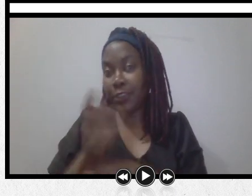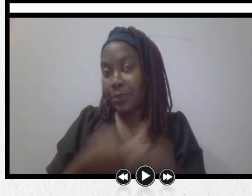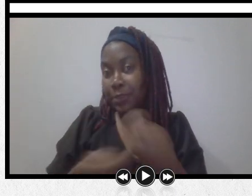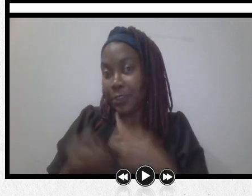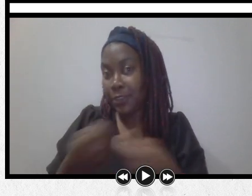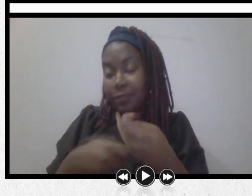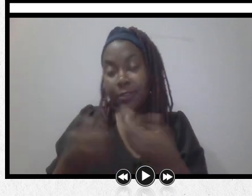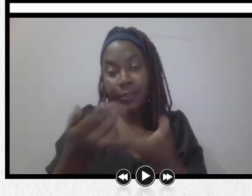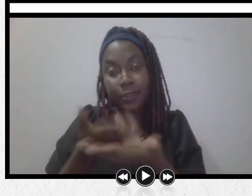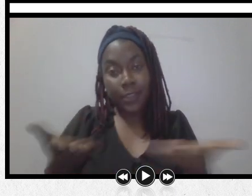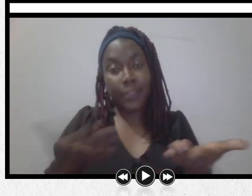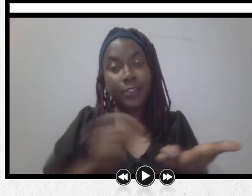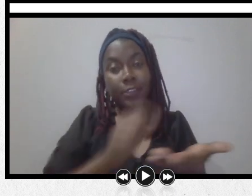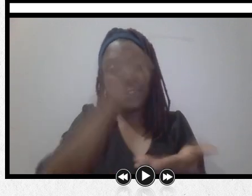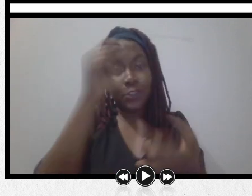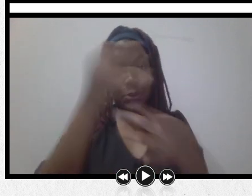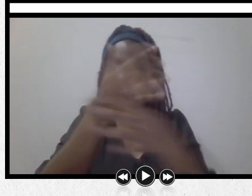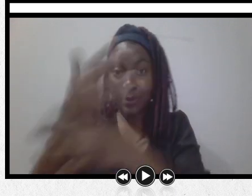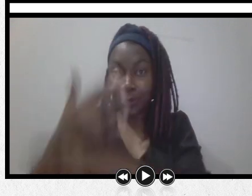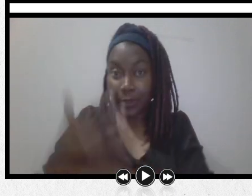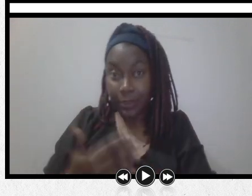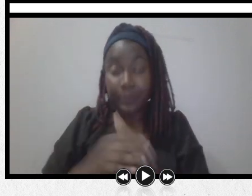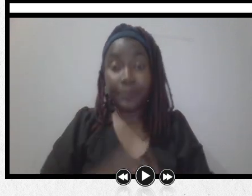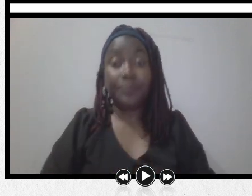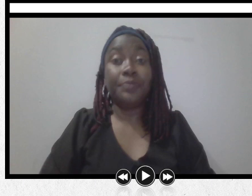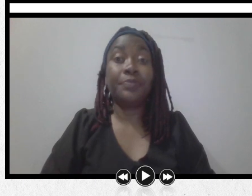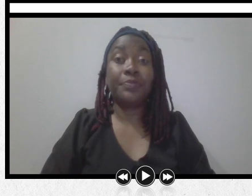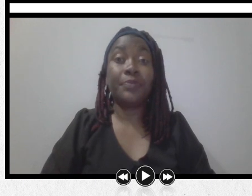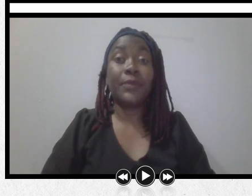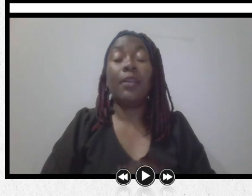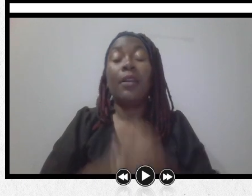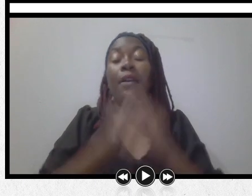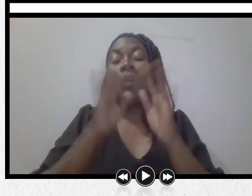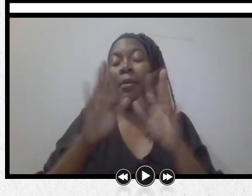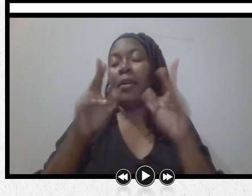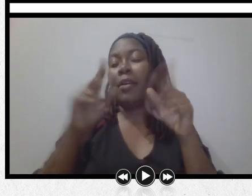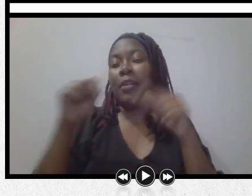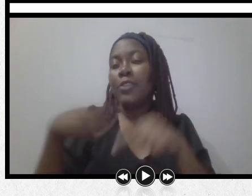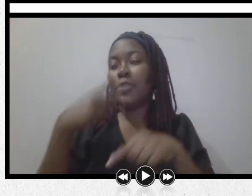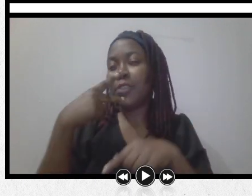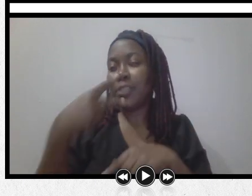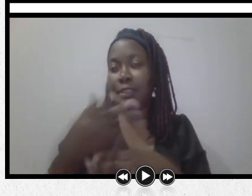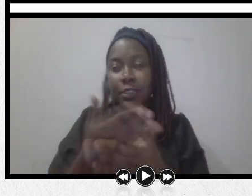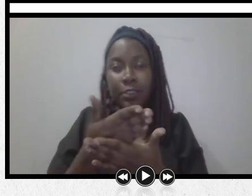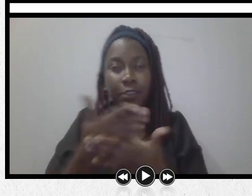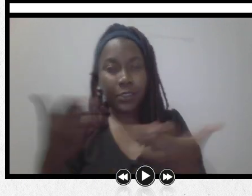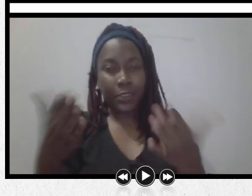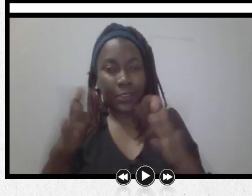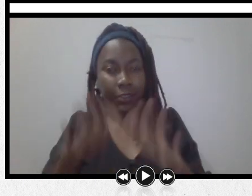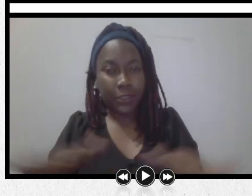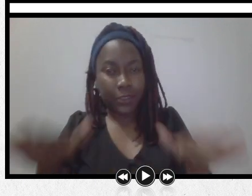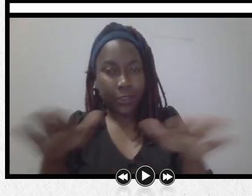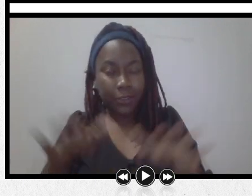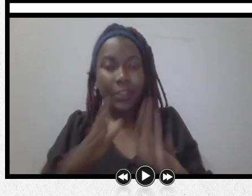Administração dessas regiões metropolitanas. Mas aqui, como eu disse para as senhoras e para os senhores, né, olhando para esse